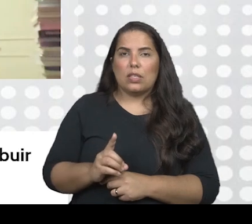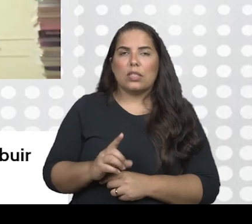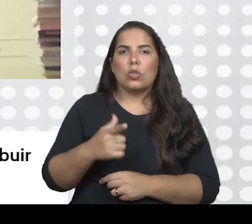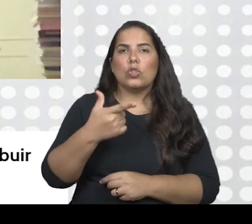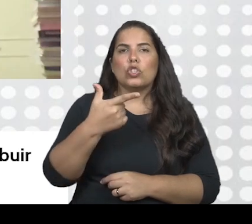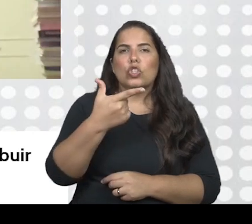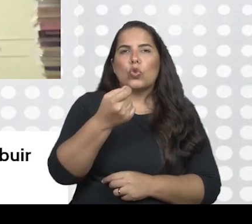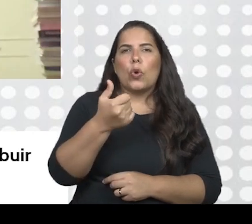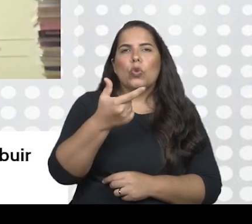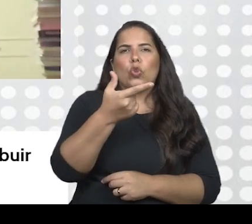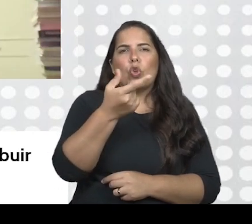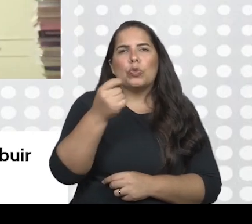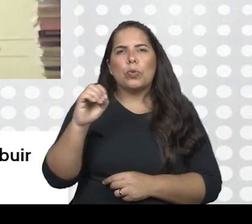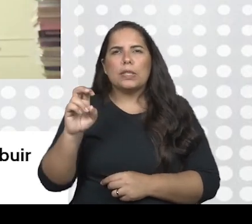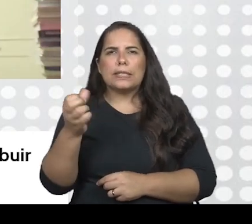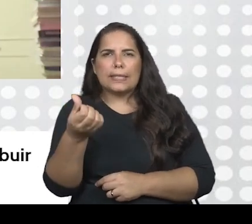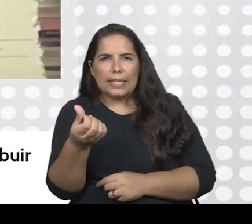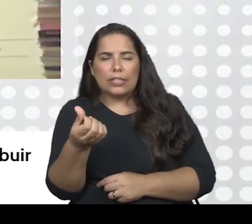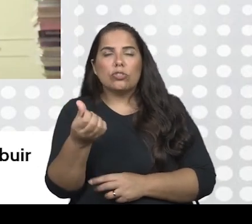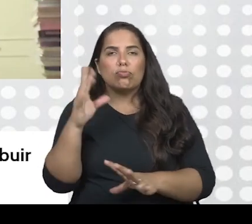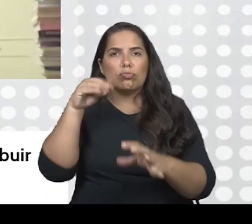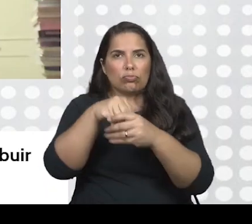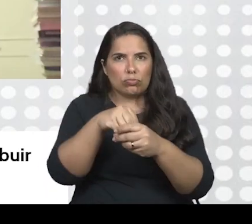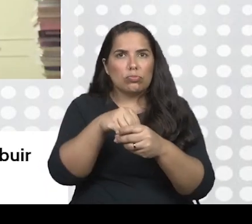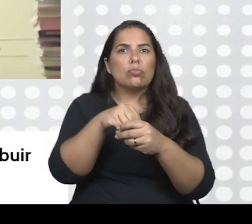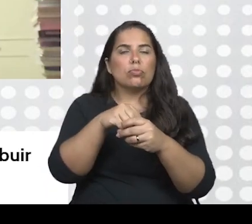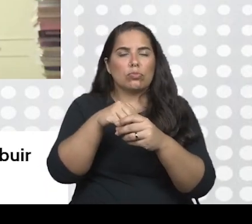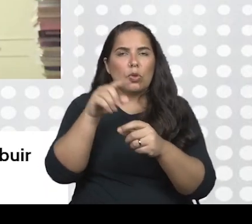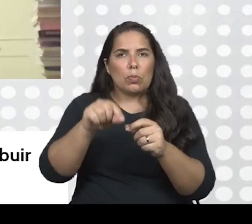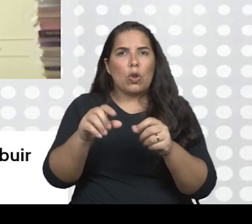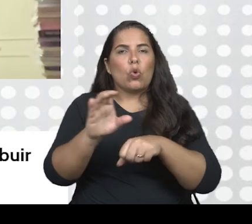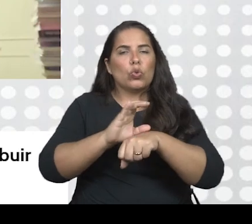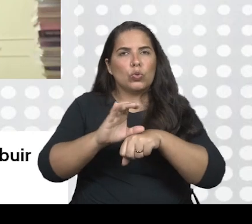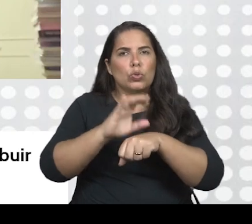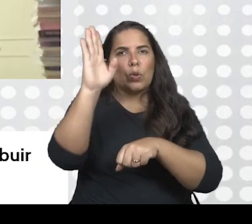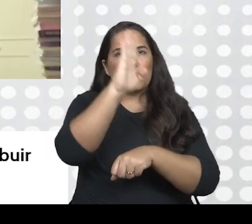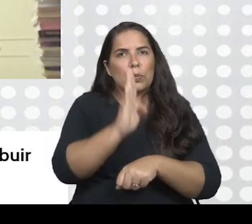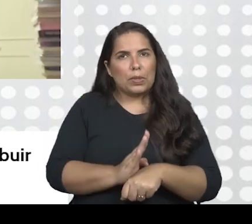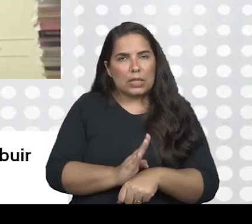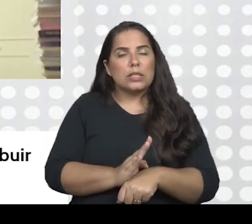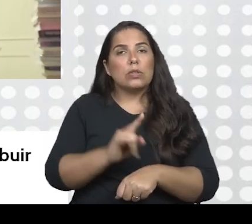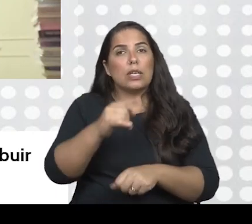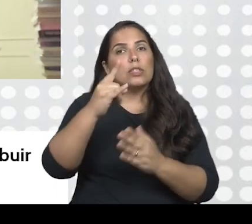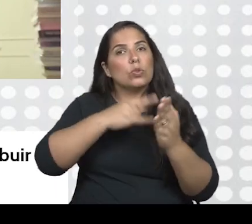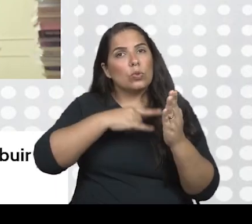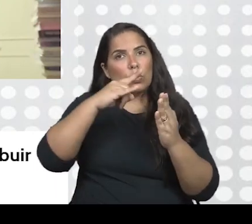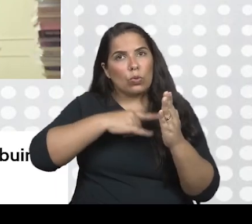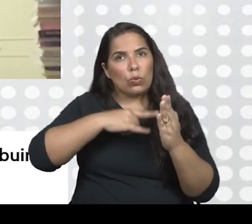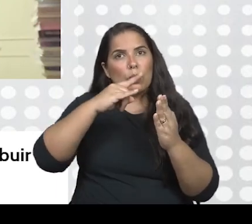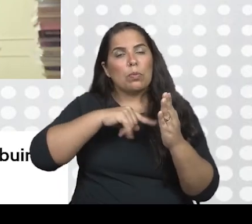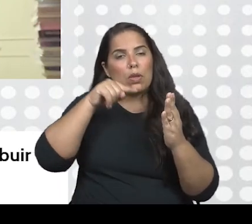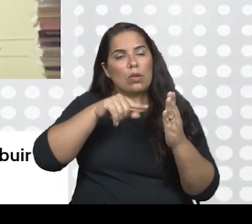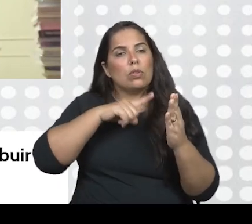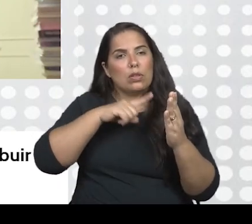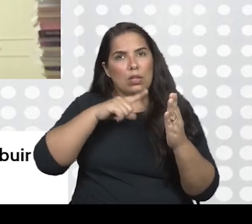de 2006, que foi incorporada como emenda constitucional no Brasil, e esse documento